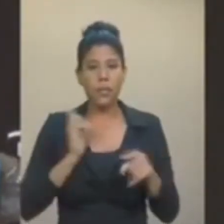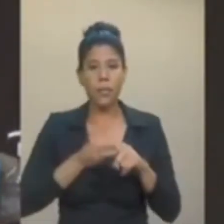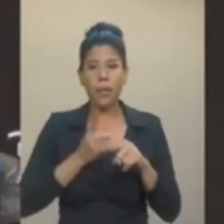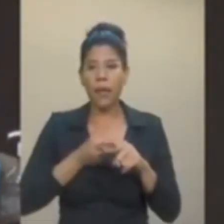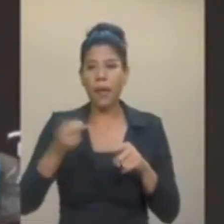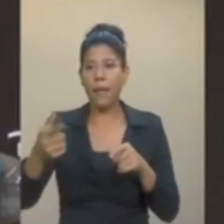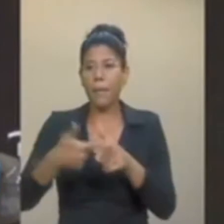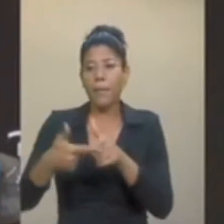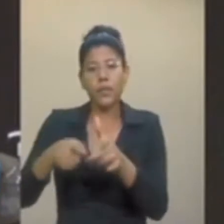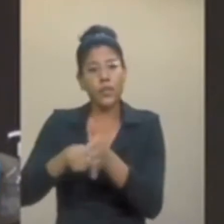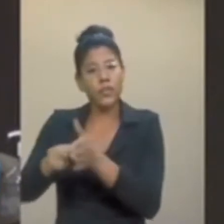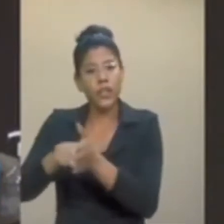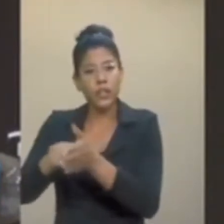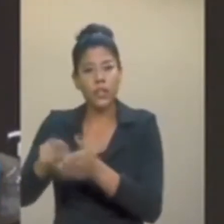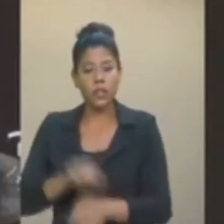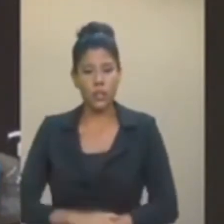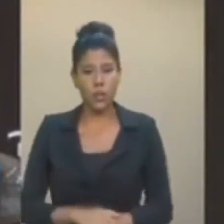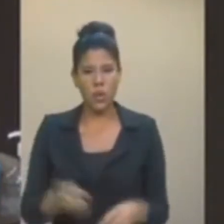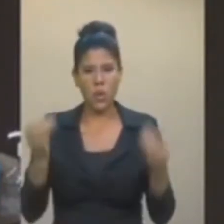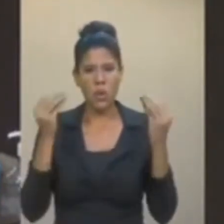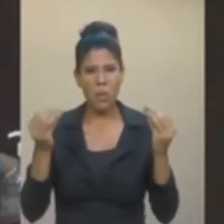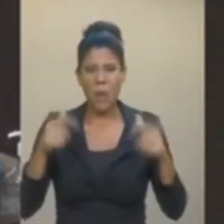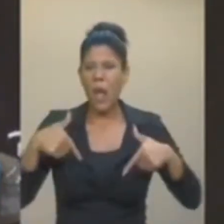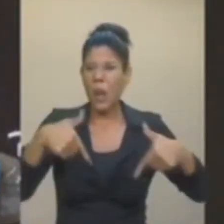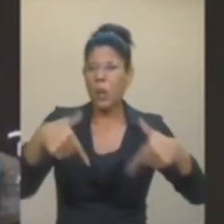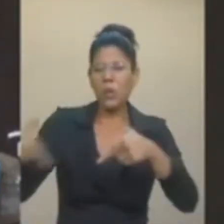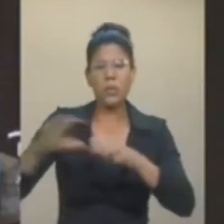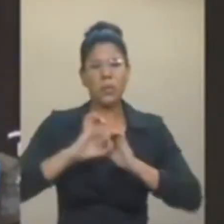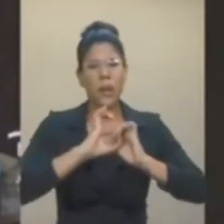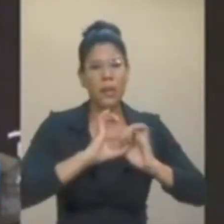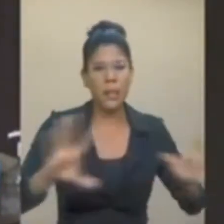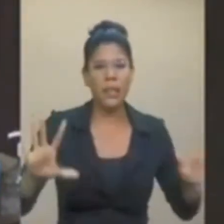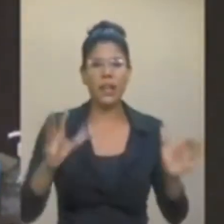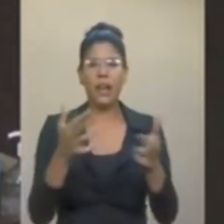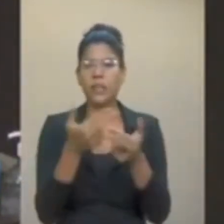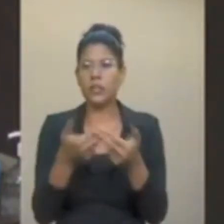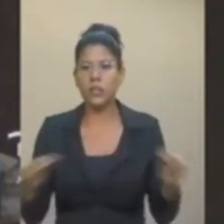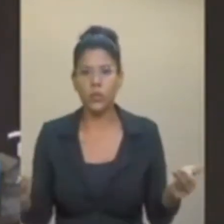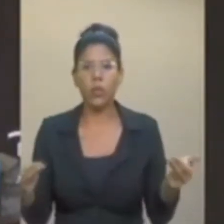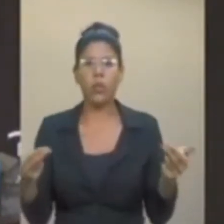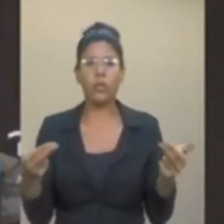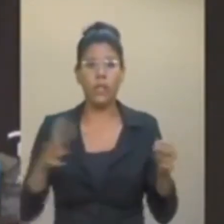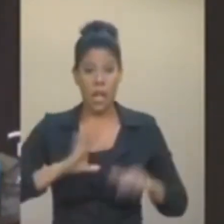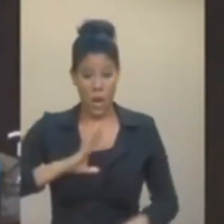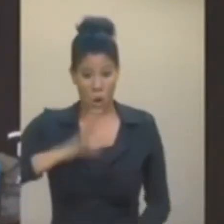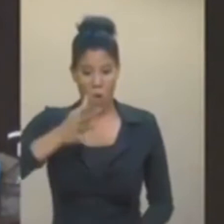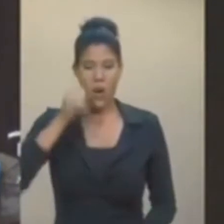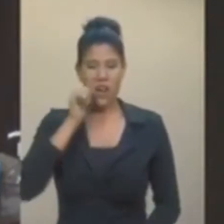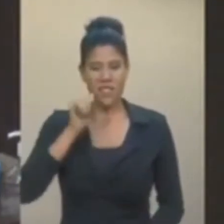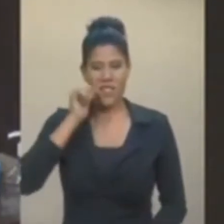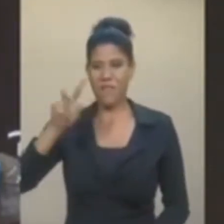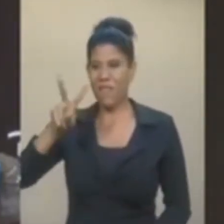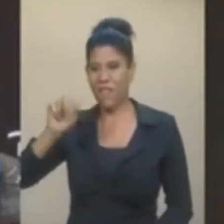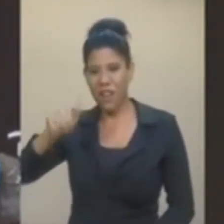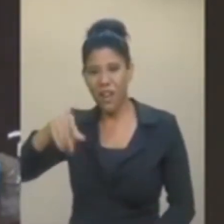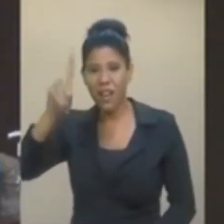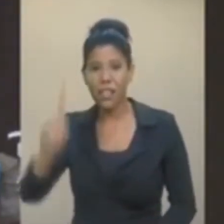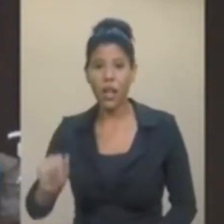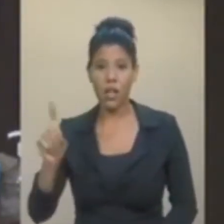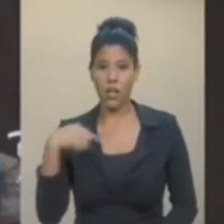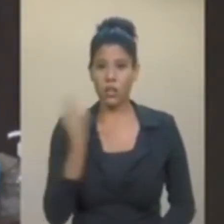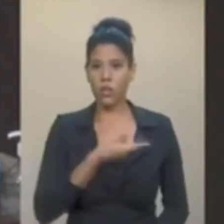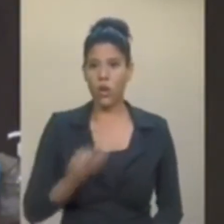Wanda Sidot, nas lutas pela liberdade e pela dignidade, na coragem dessa mulher, que nós não podemos